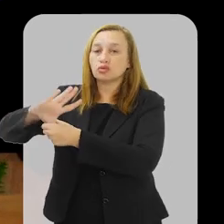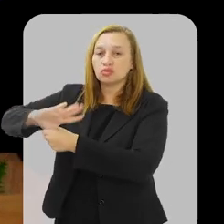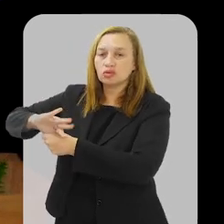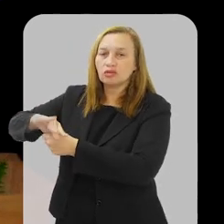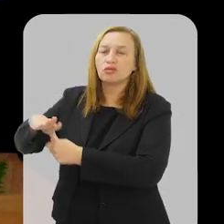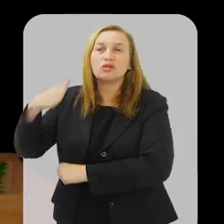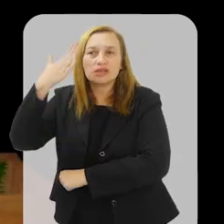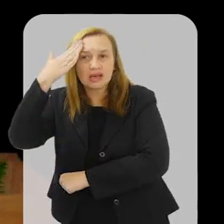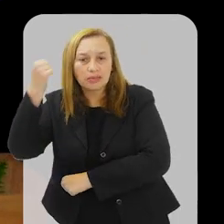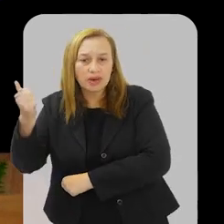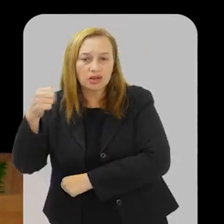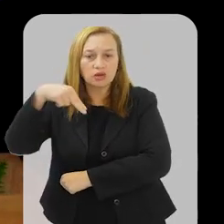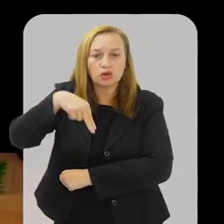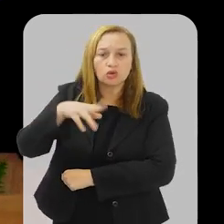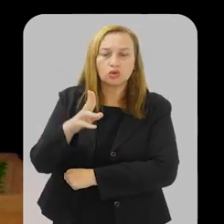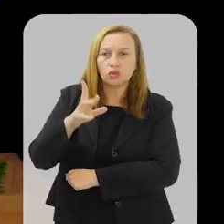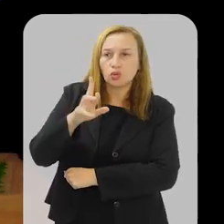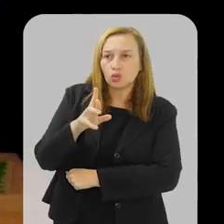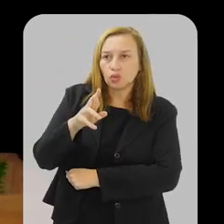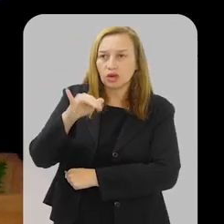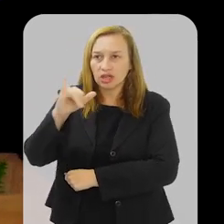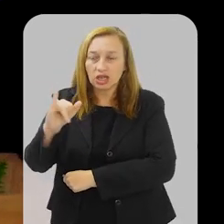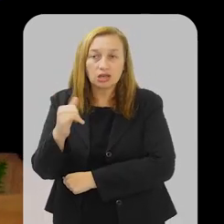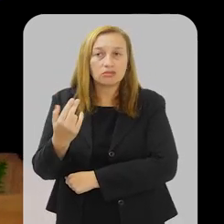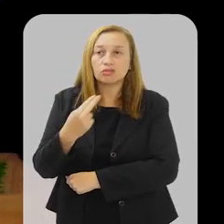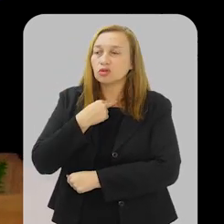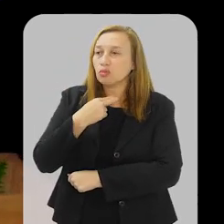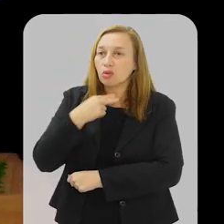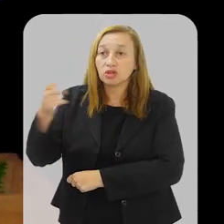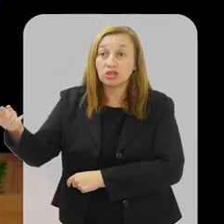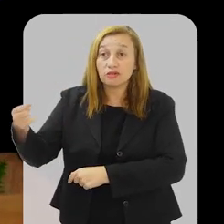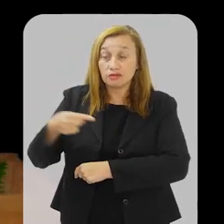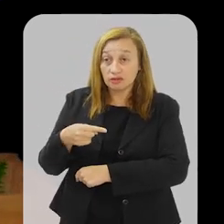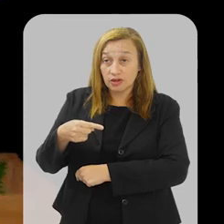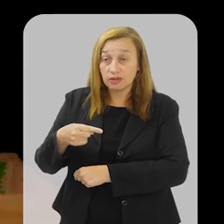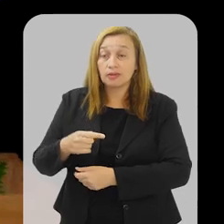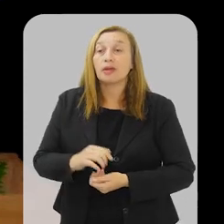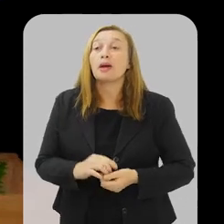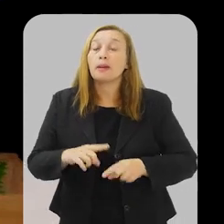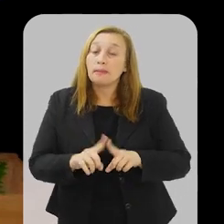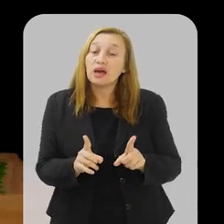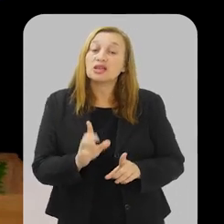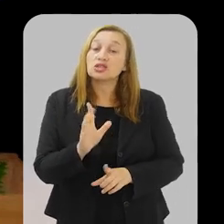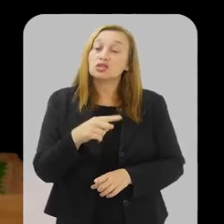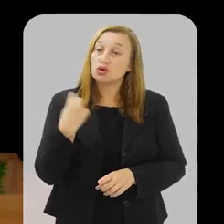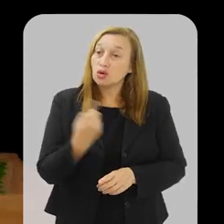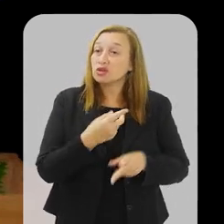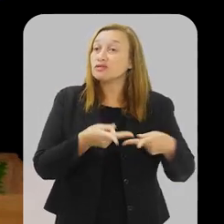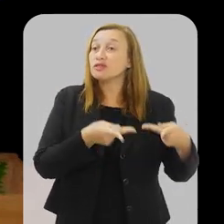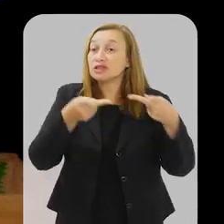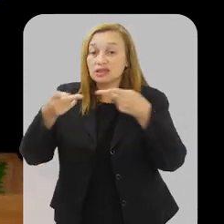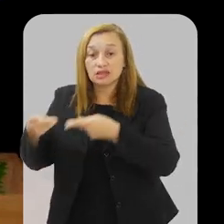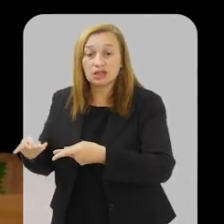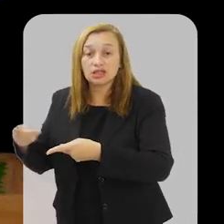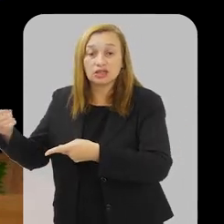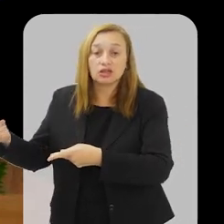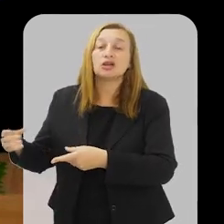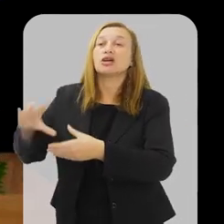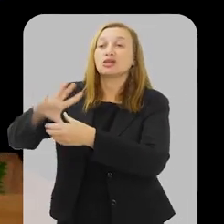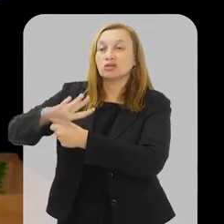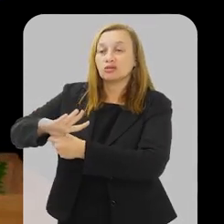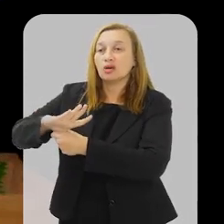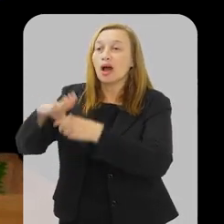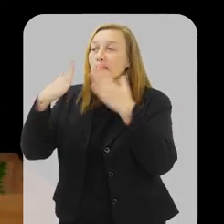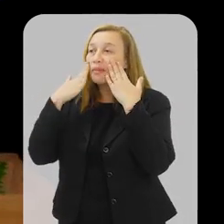consulados que ficou sabendo do Nuri e não teve como vi na sua instalação mas nós estaremos